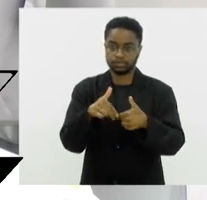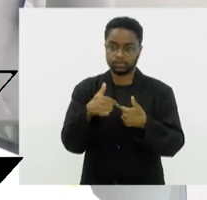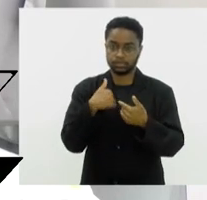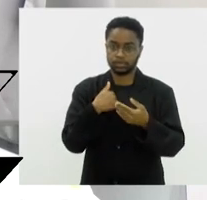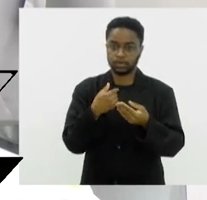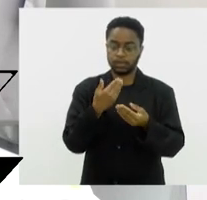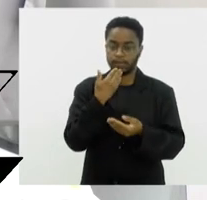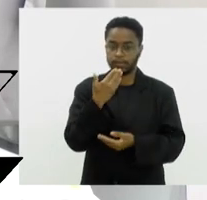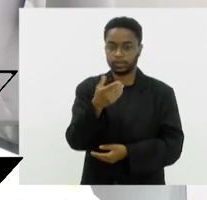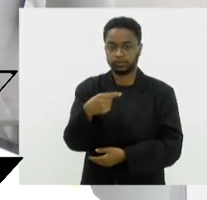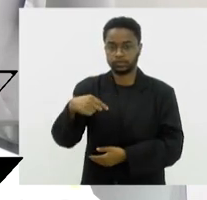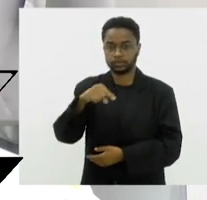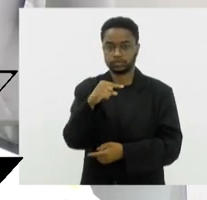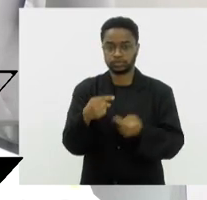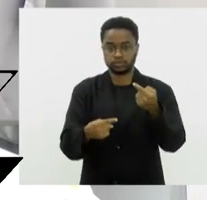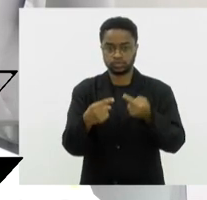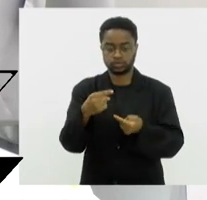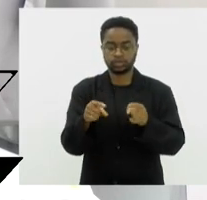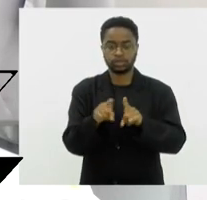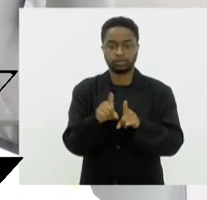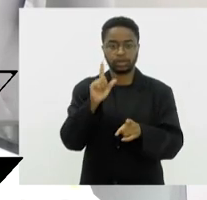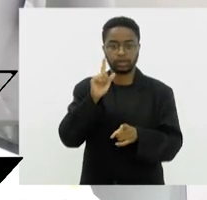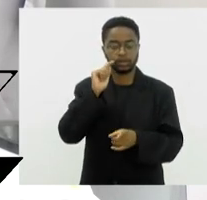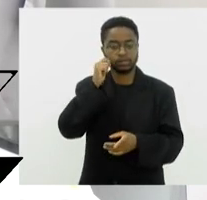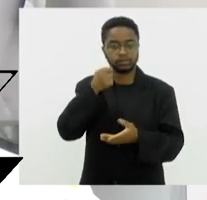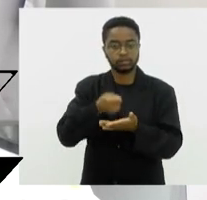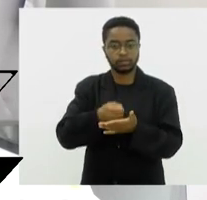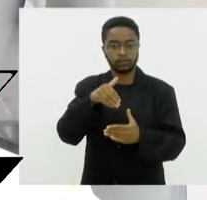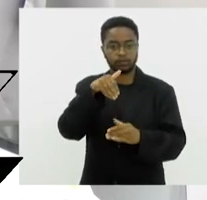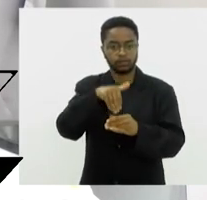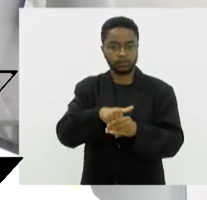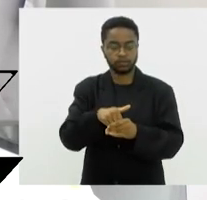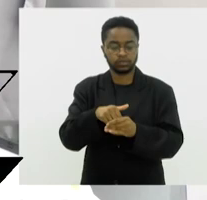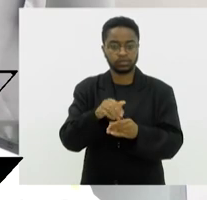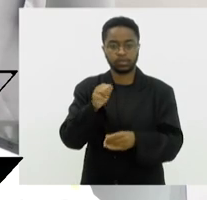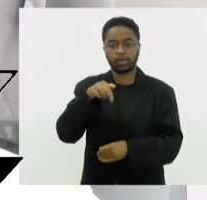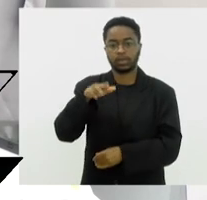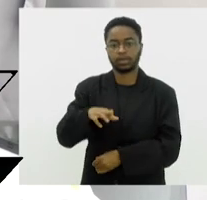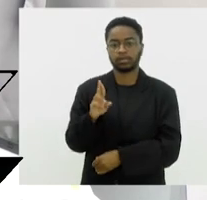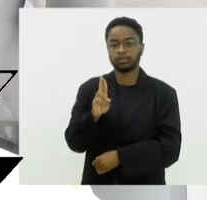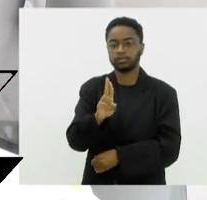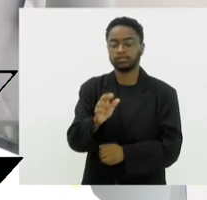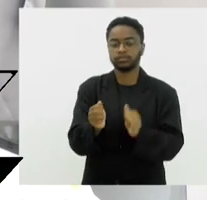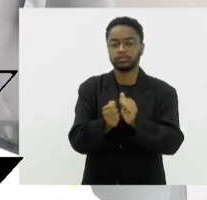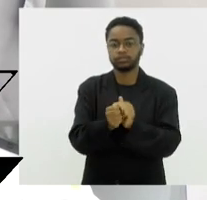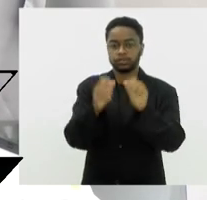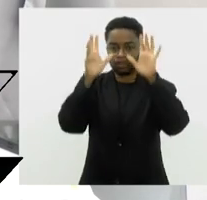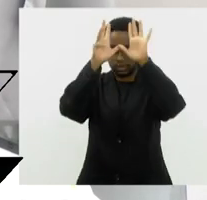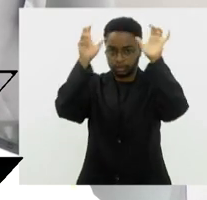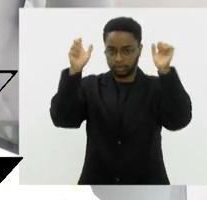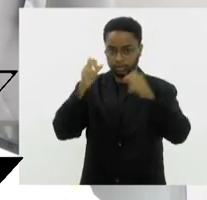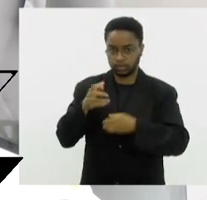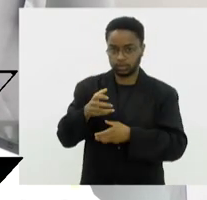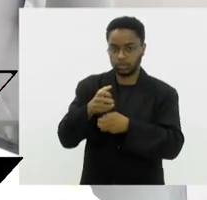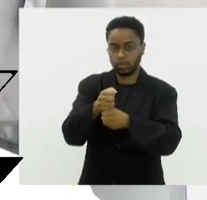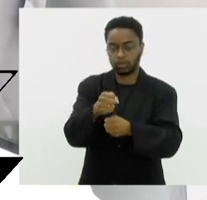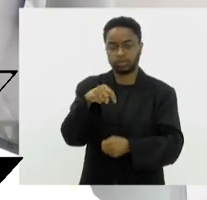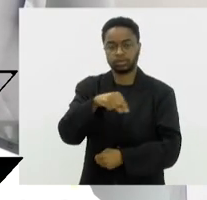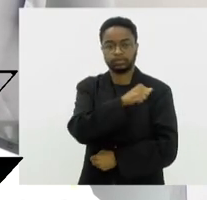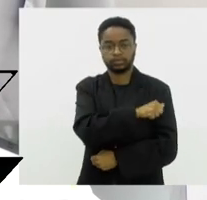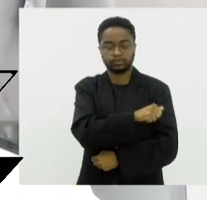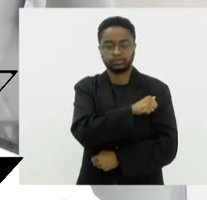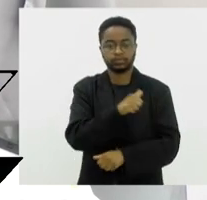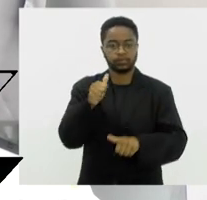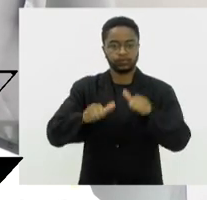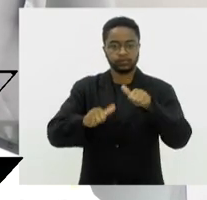aqui ao colegiado para discussão e deliberação uma representação junto ao Tribunal de Contas do Estado para melhor apurar